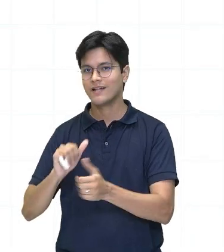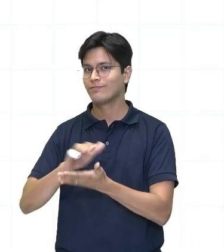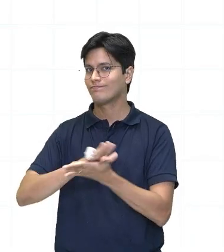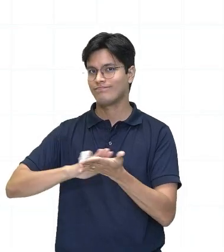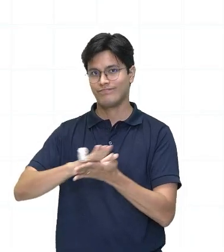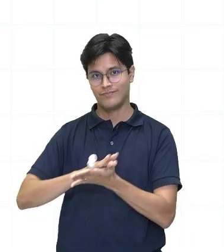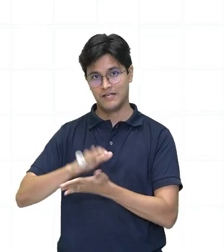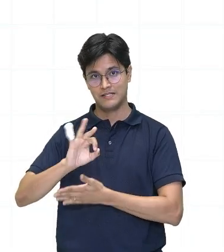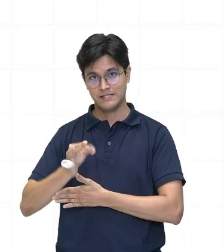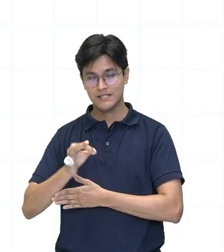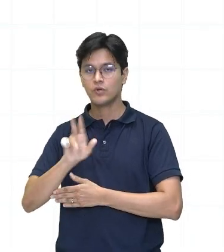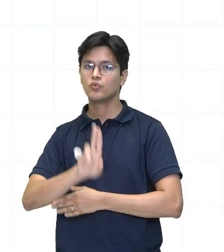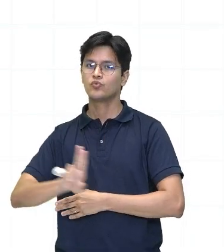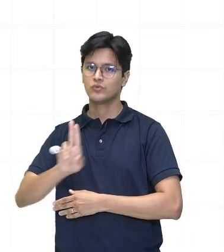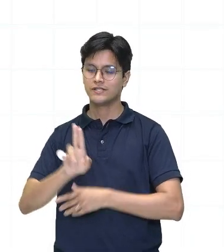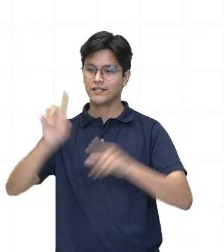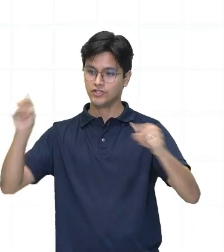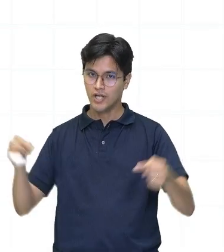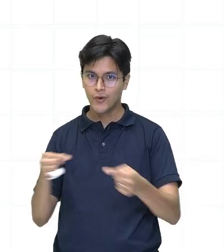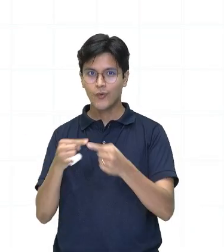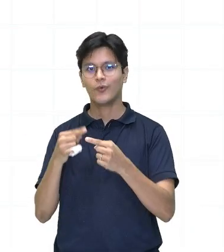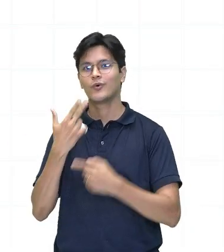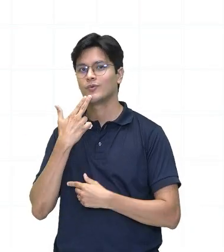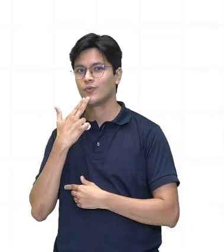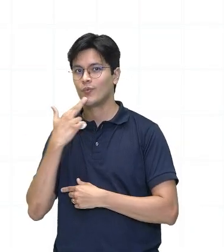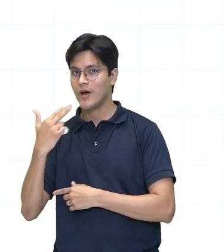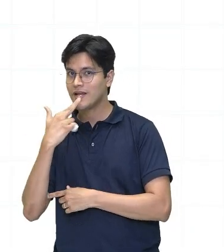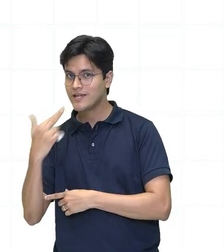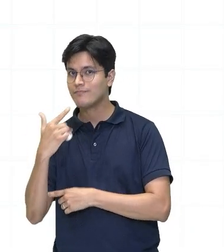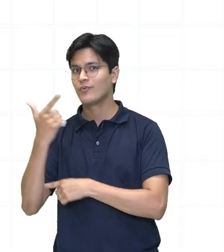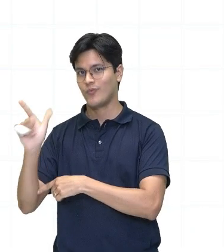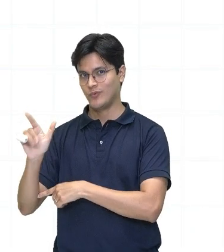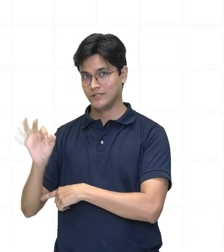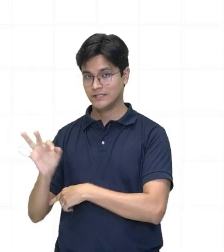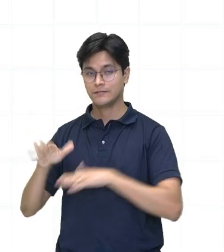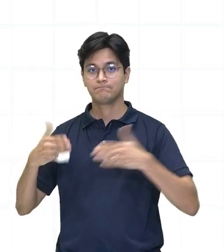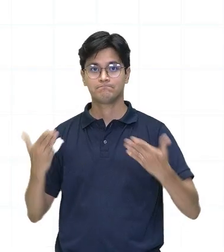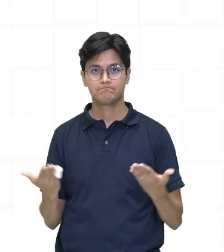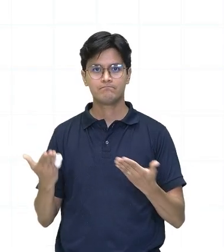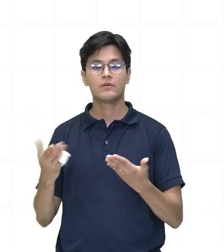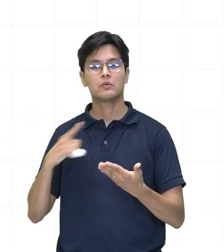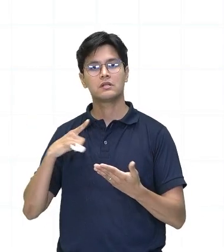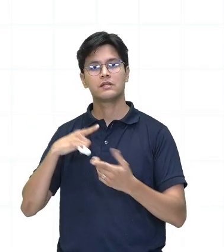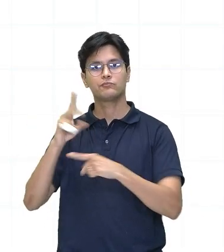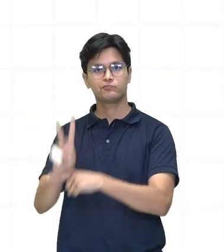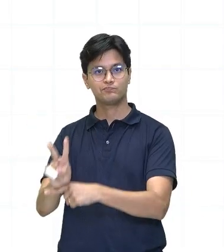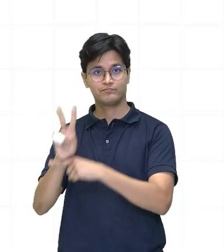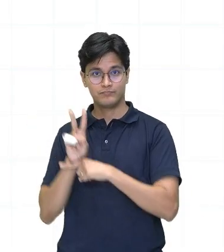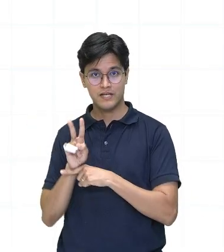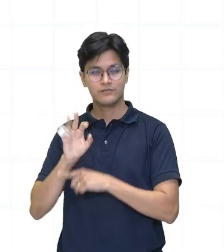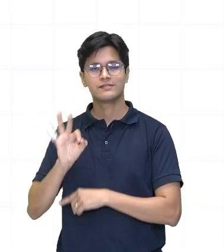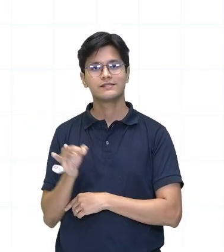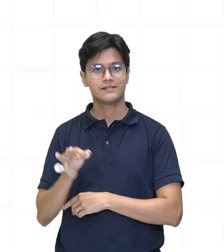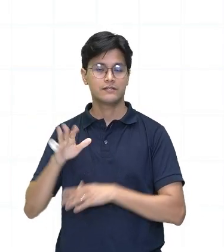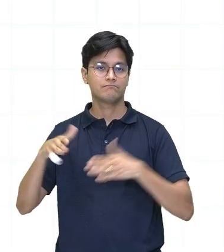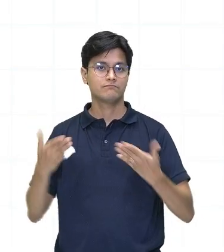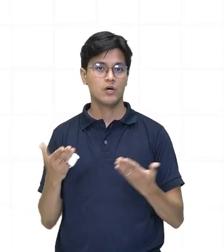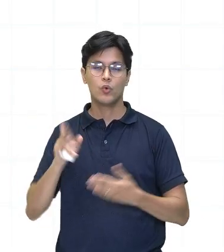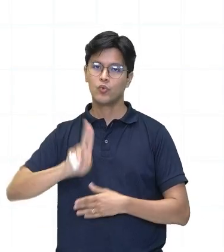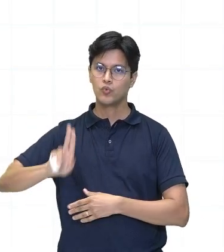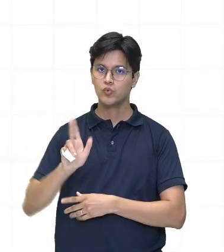a língua de origem. Então, a gente pega e faz esses empréstimos, né? Pega a palavra,